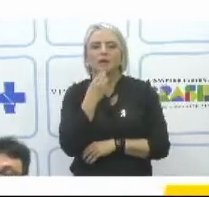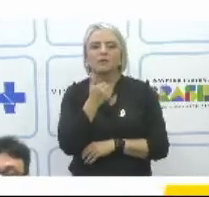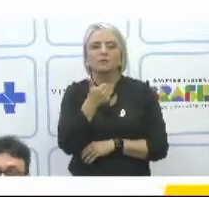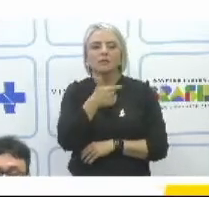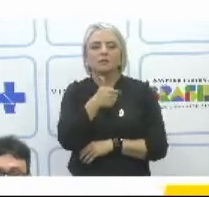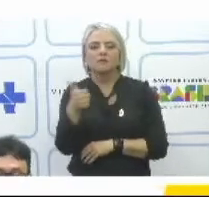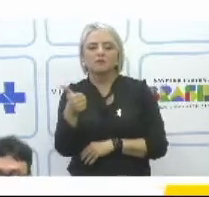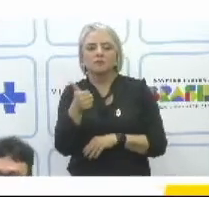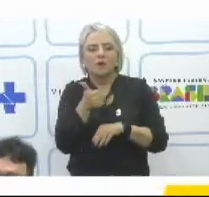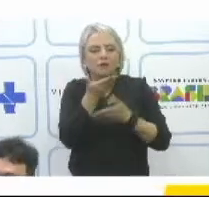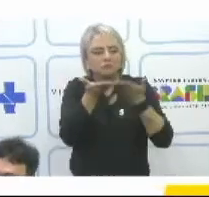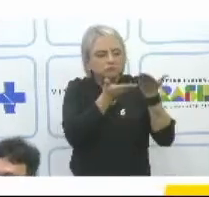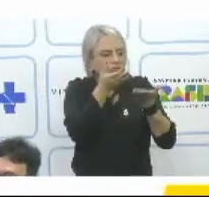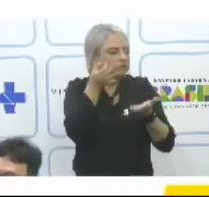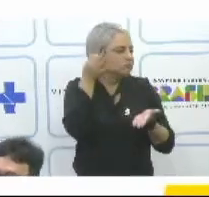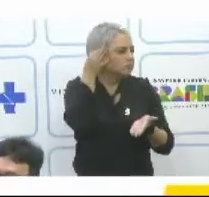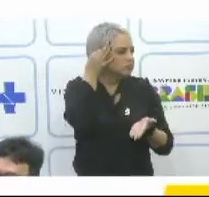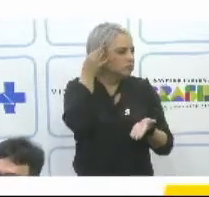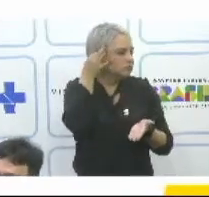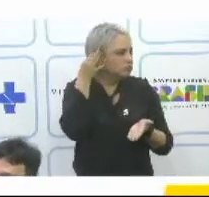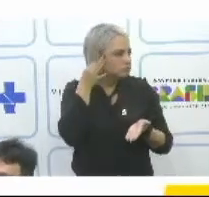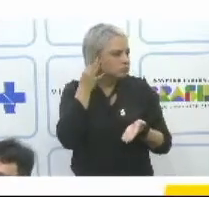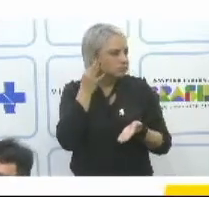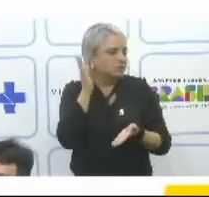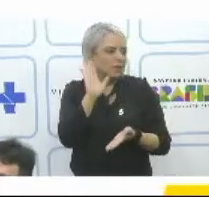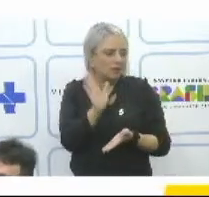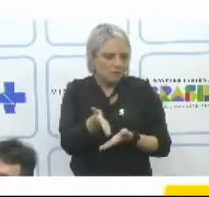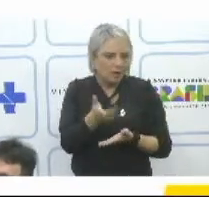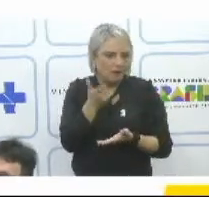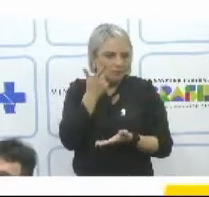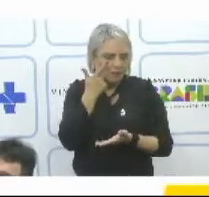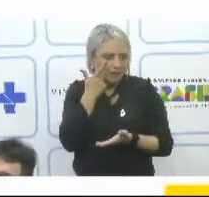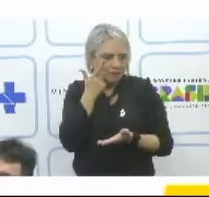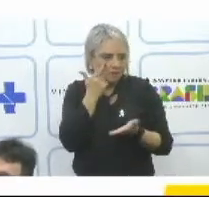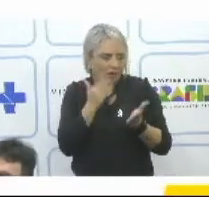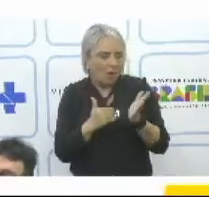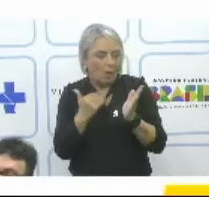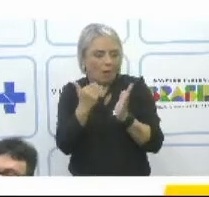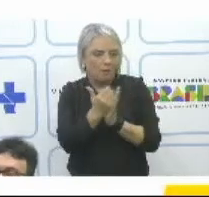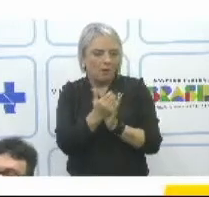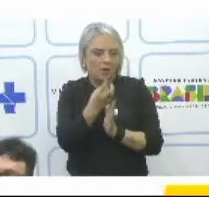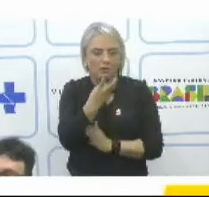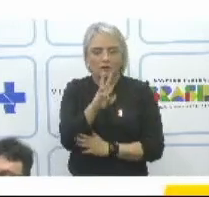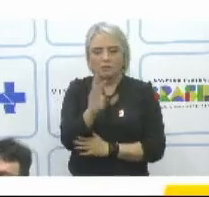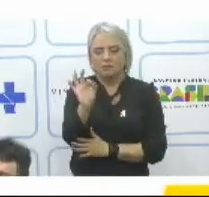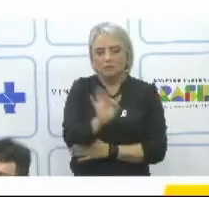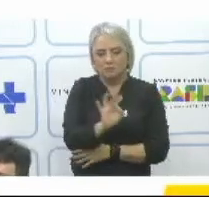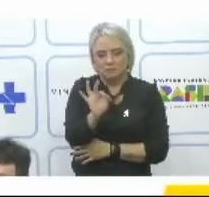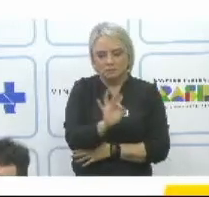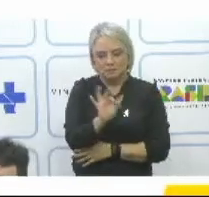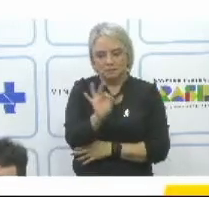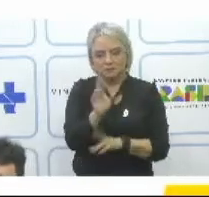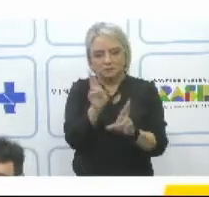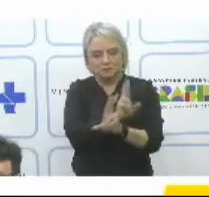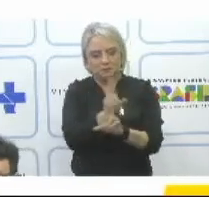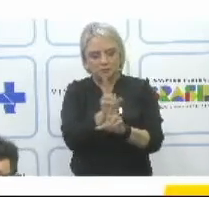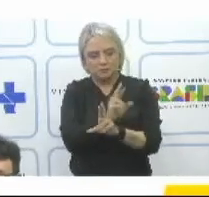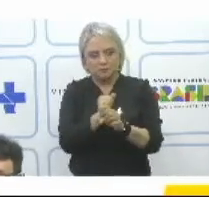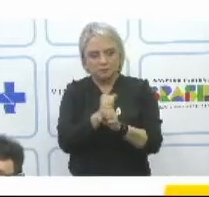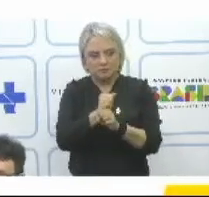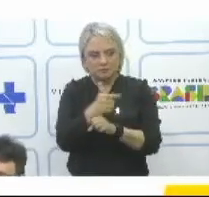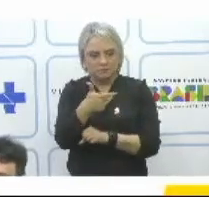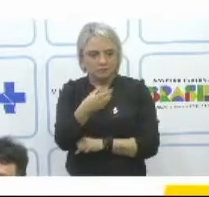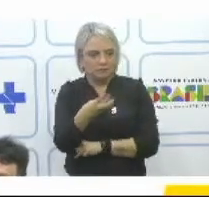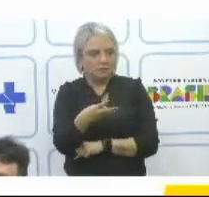1.121.000 procedimentos de auriculoterapia, que a gente já está prevendo aí um crescimento de em torno de 30% em relação a